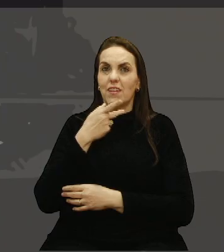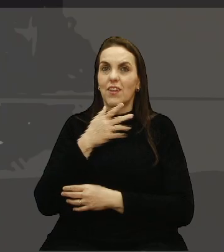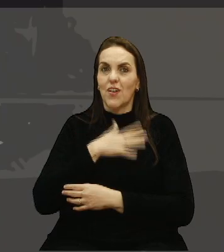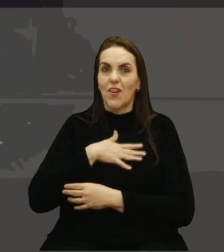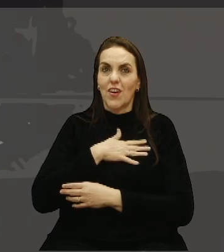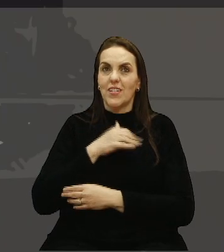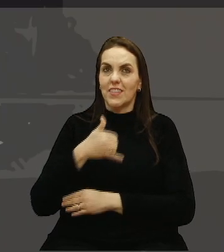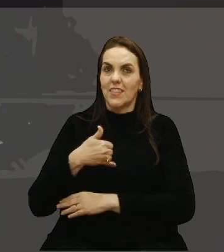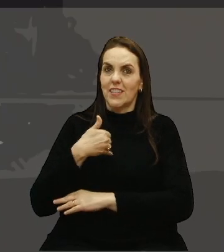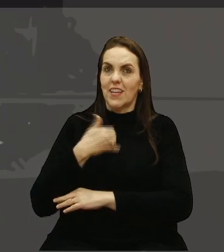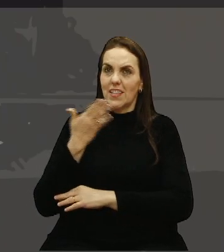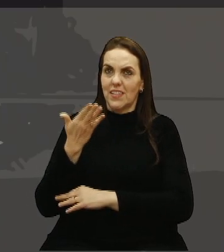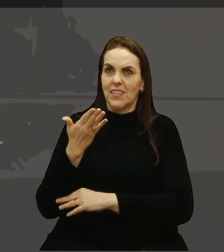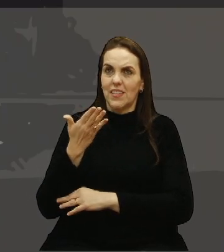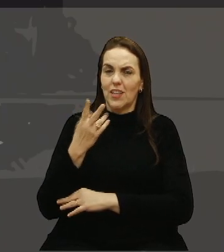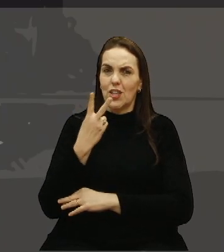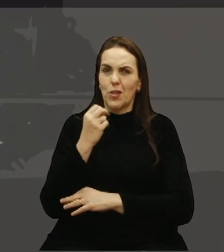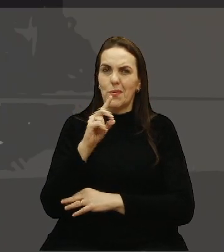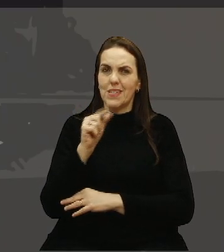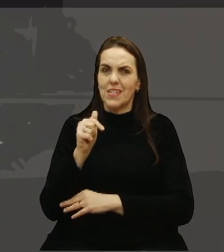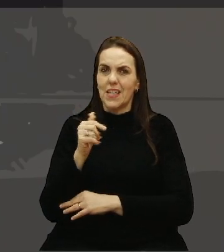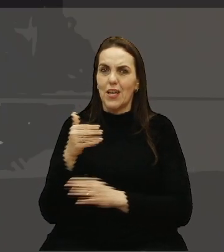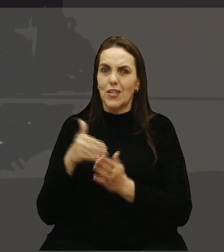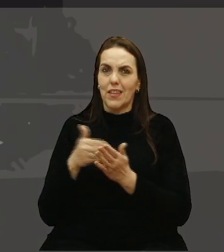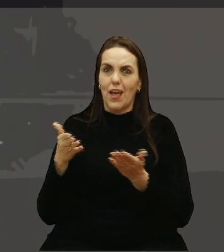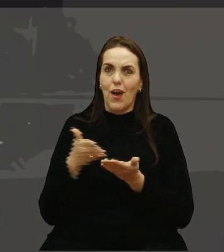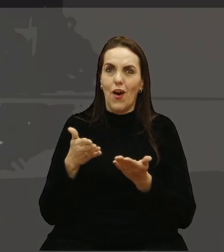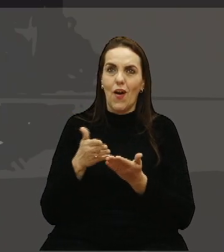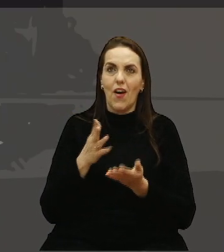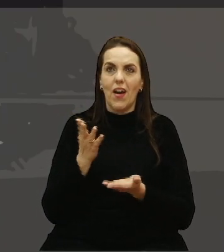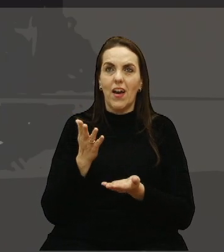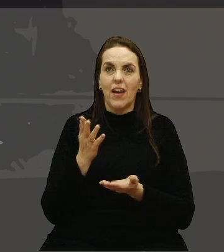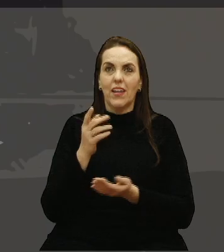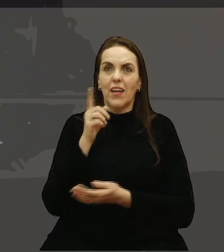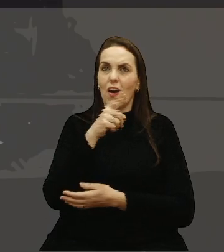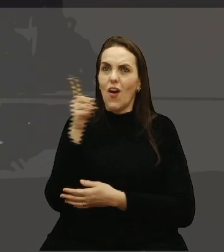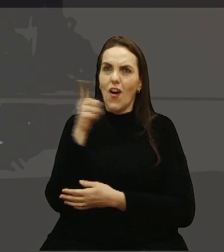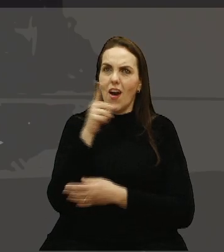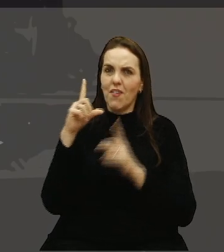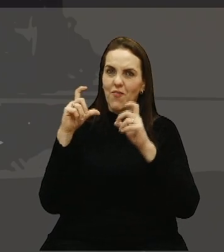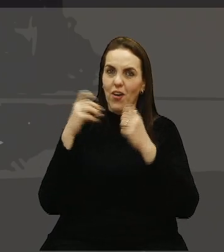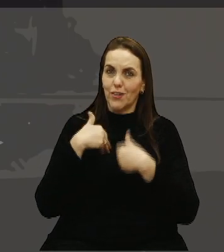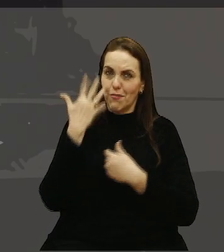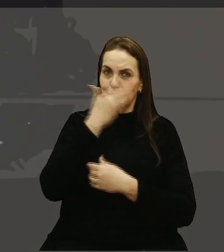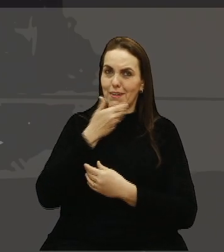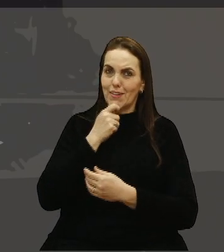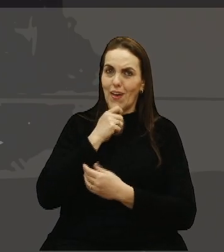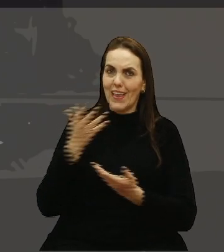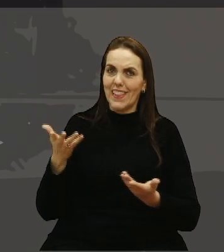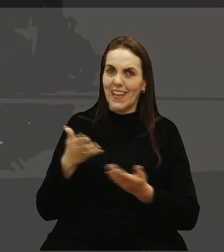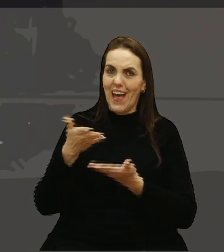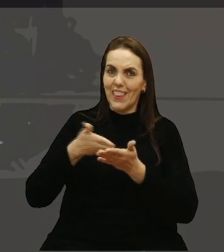destruído de 2017 para cá. Mas, pois é, rapaz, olha só. Hoje, né?